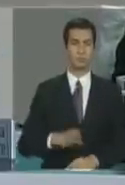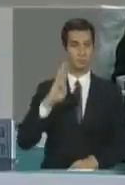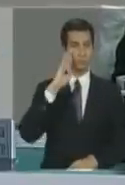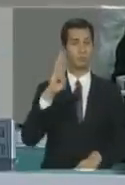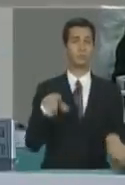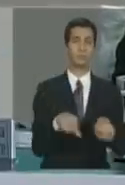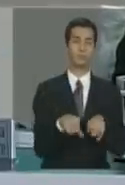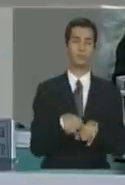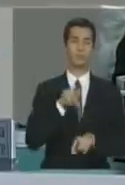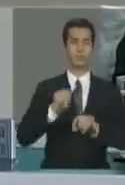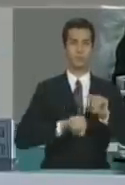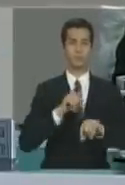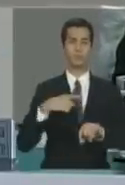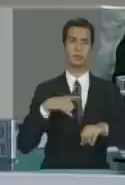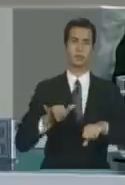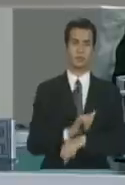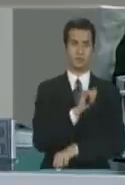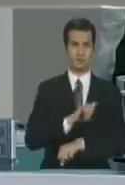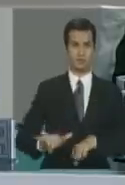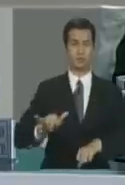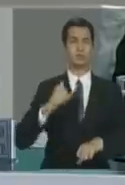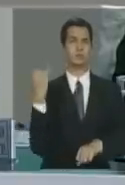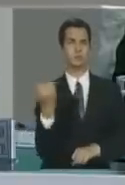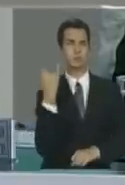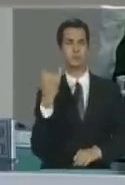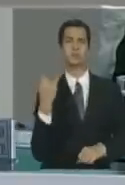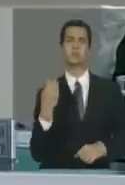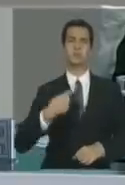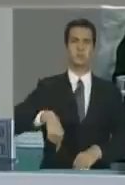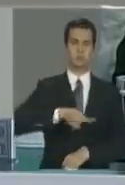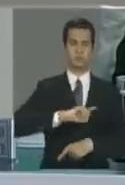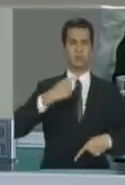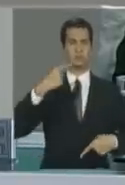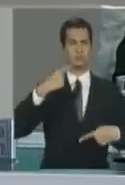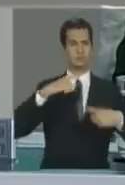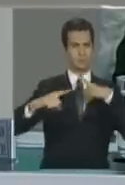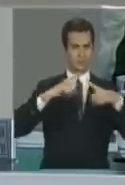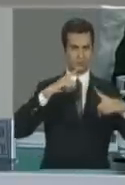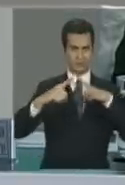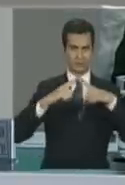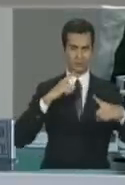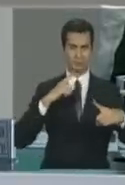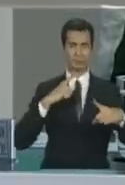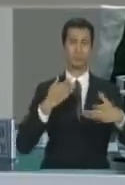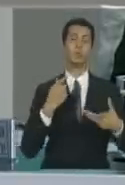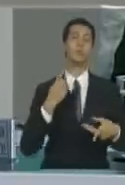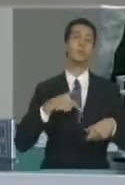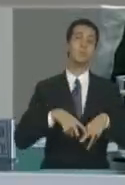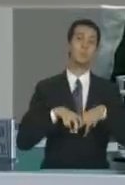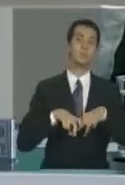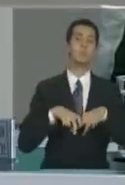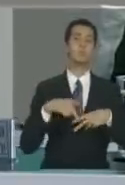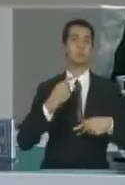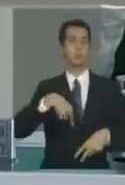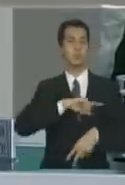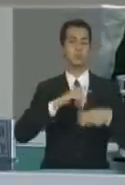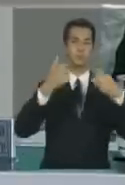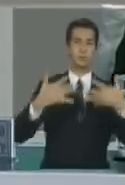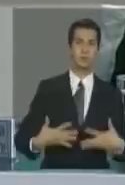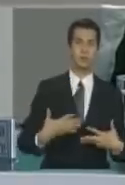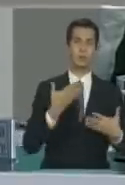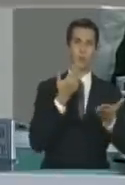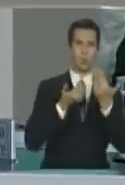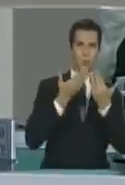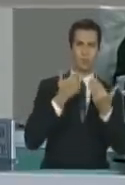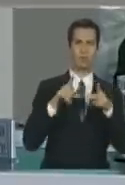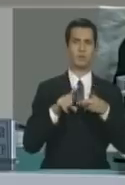que são listadas como estratégicas dentro do debate, dentro dessa relação de nexos. Portanto, falar de comida, água e energia,